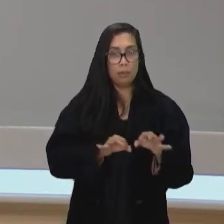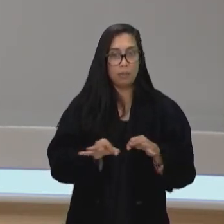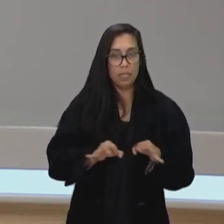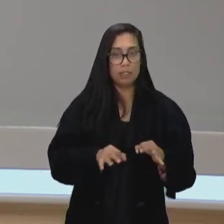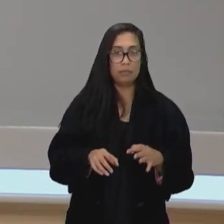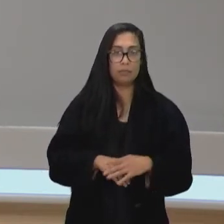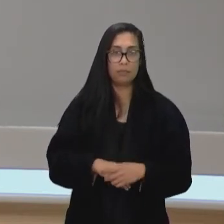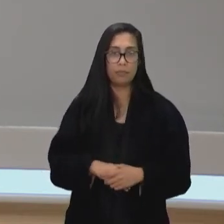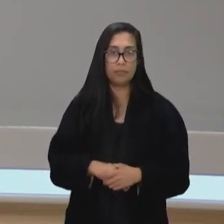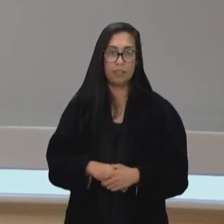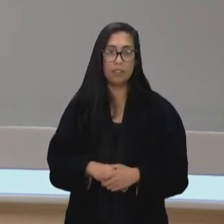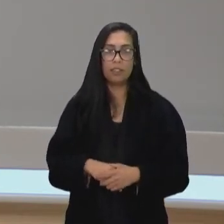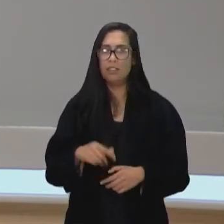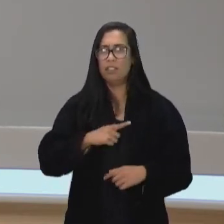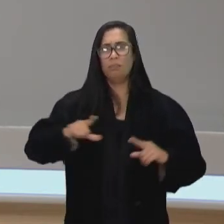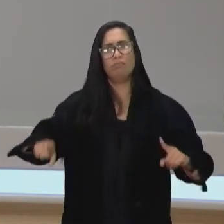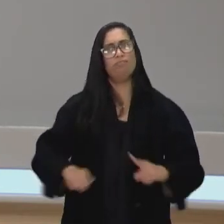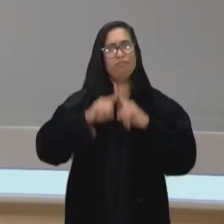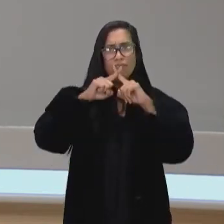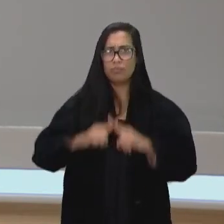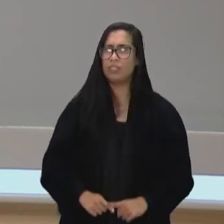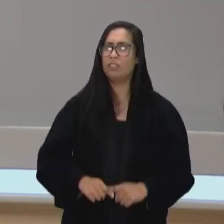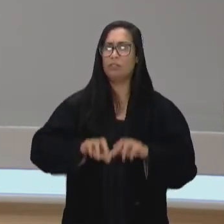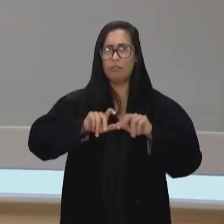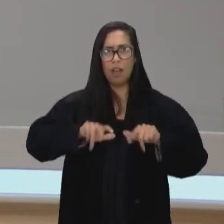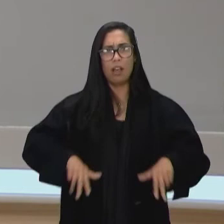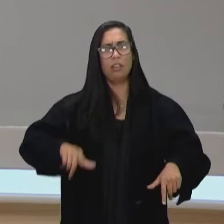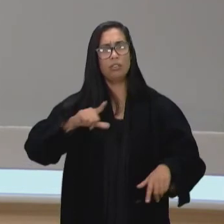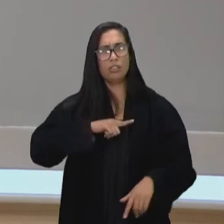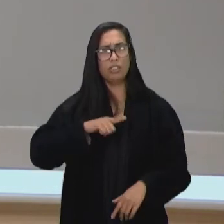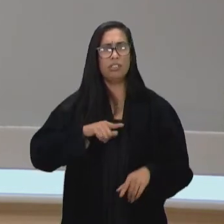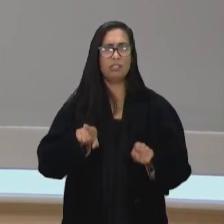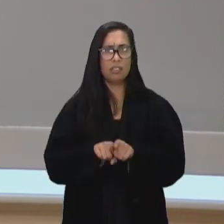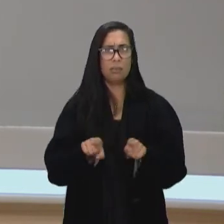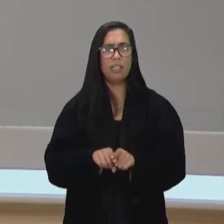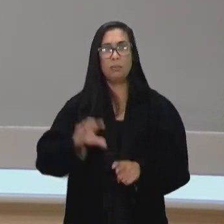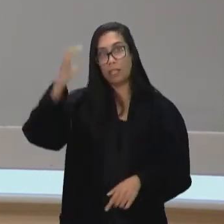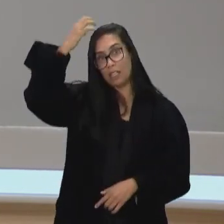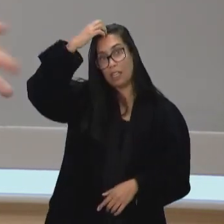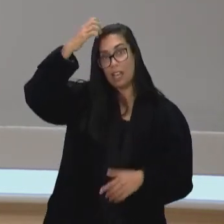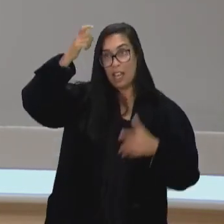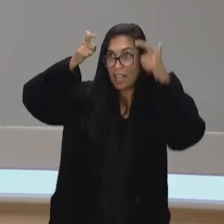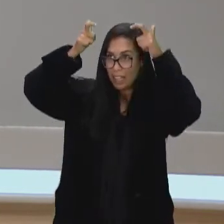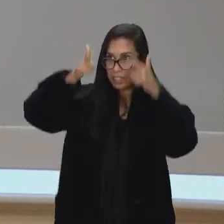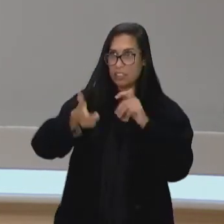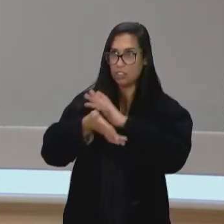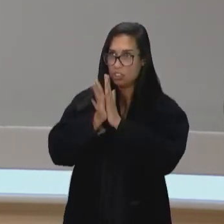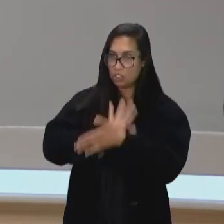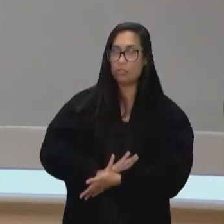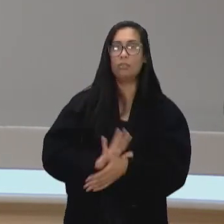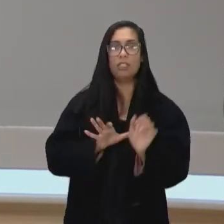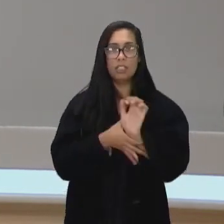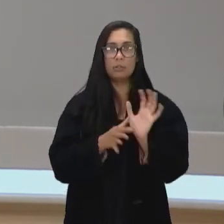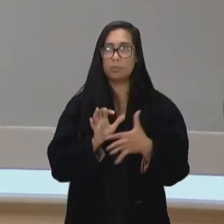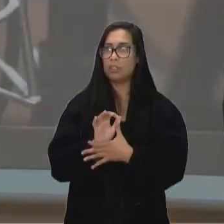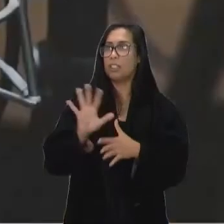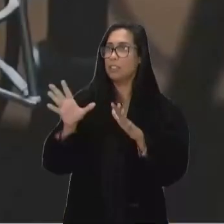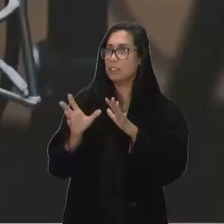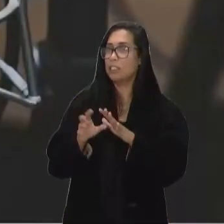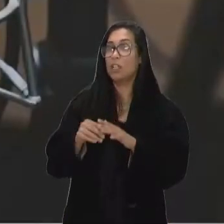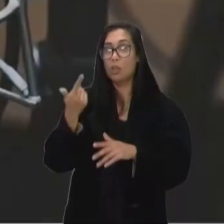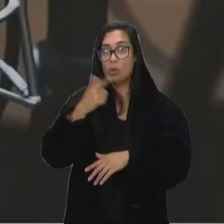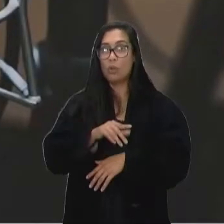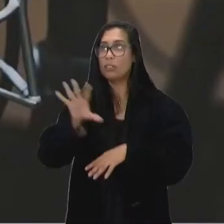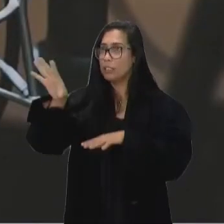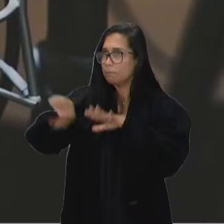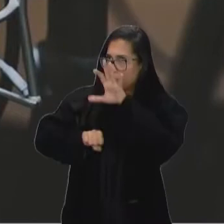iam enfrentar vários desafios juntos para derrotar a Imperatriz e resgatar todas as pulseiras. Perfeito. E vocês